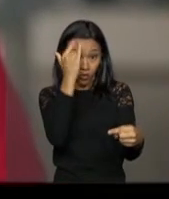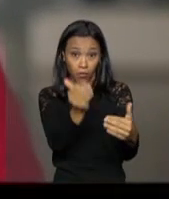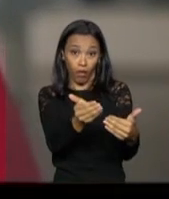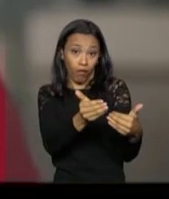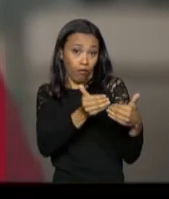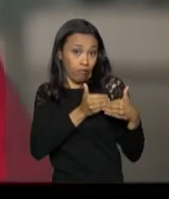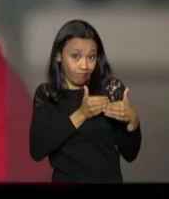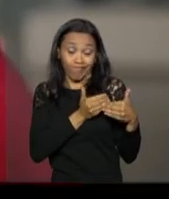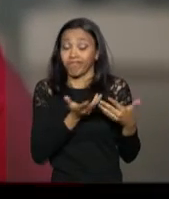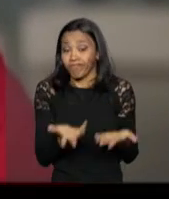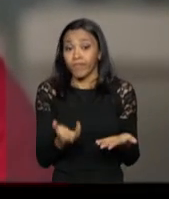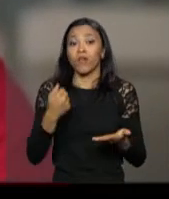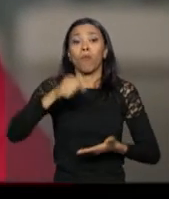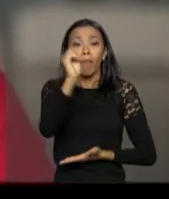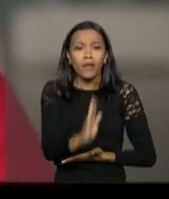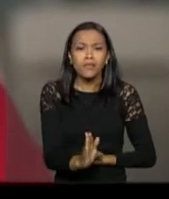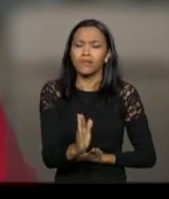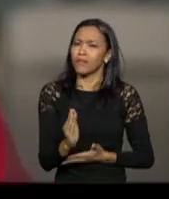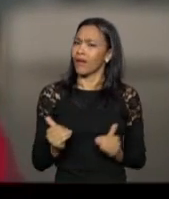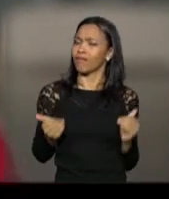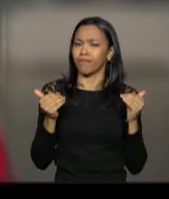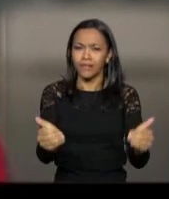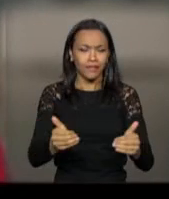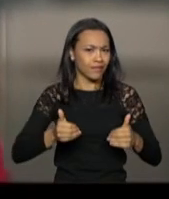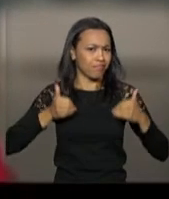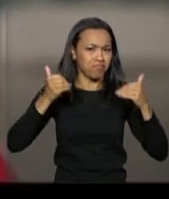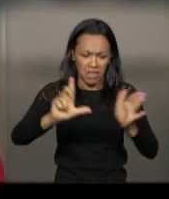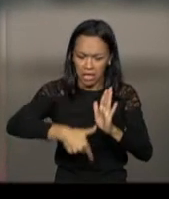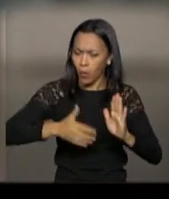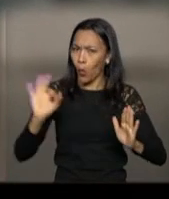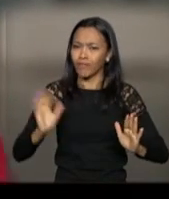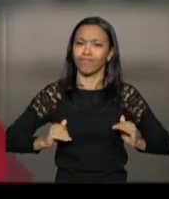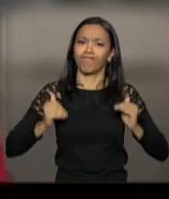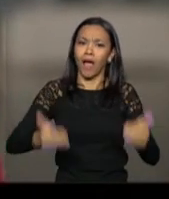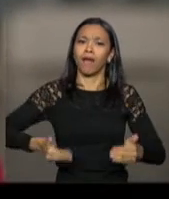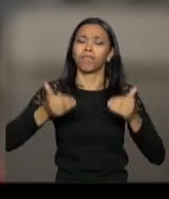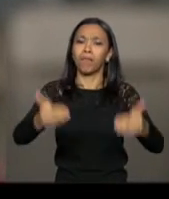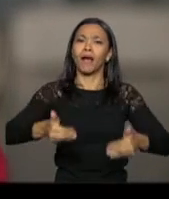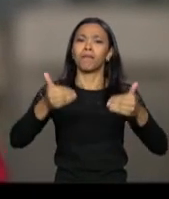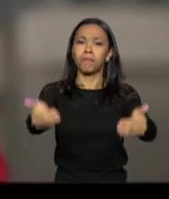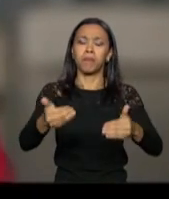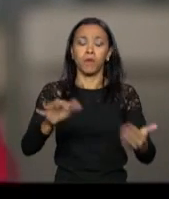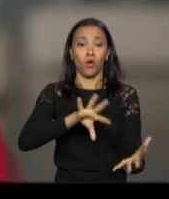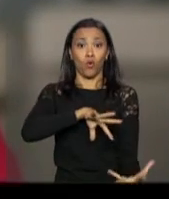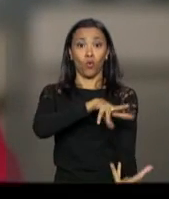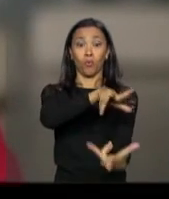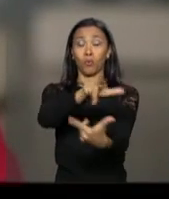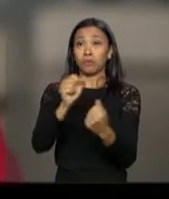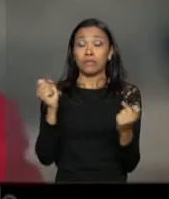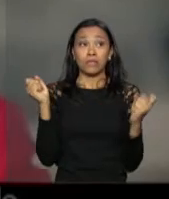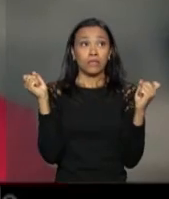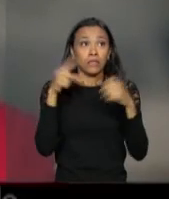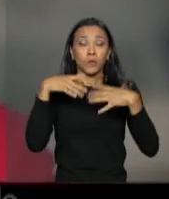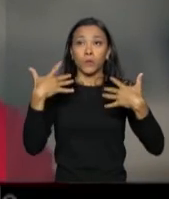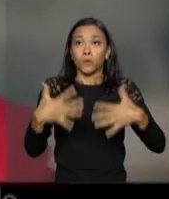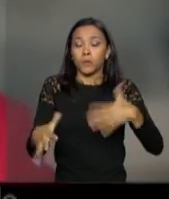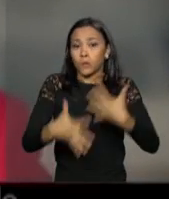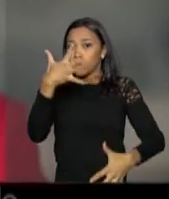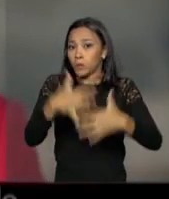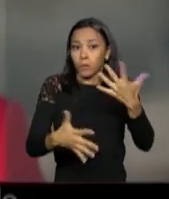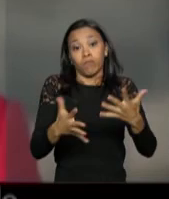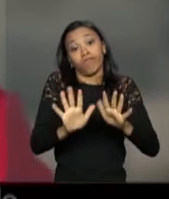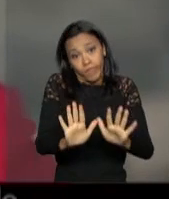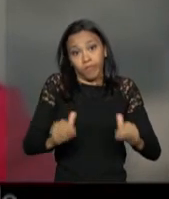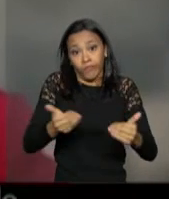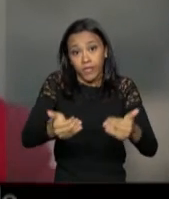pois nosso país avança sem retrocessos em meio a um mundo cheio de dificuldades. Hoje,